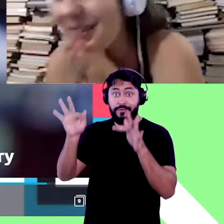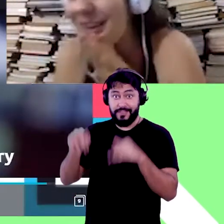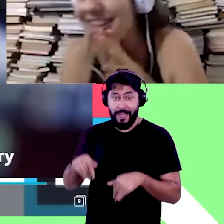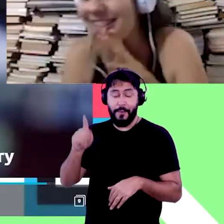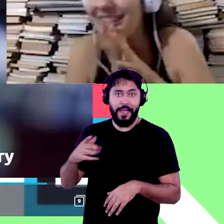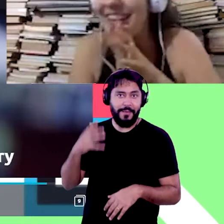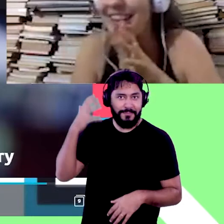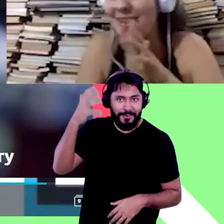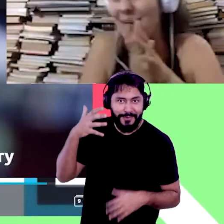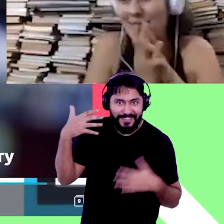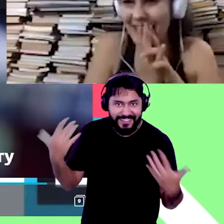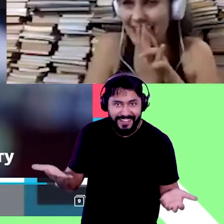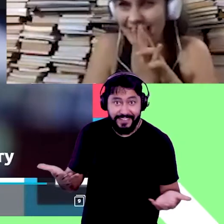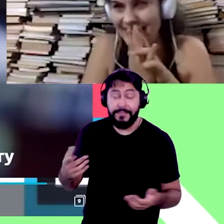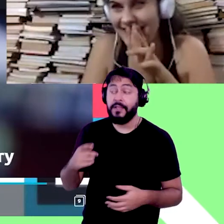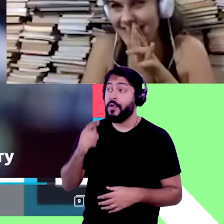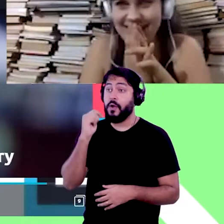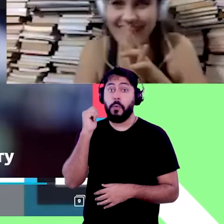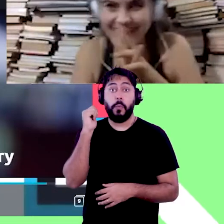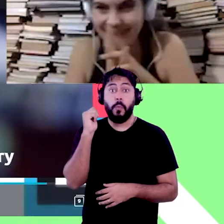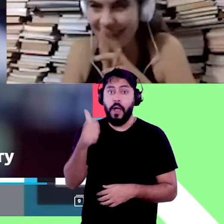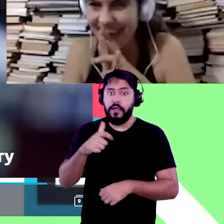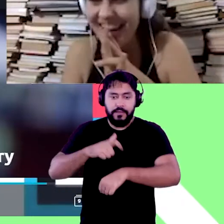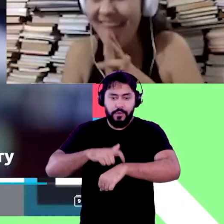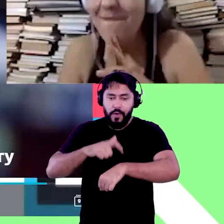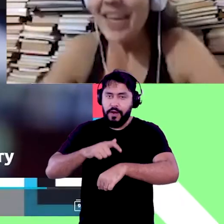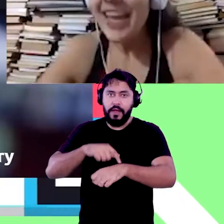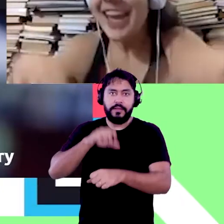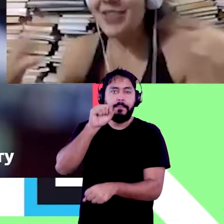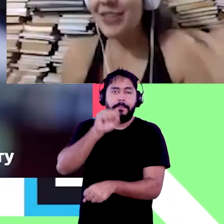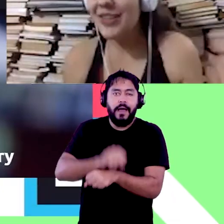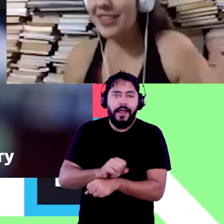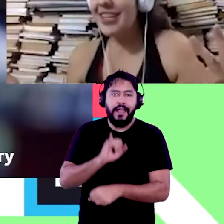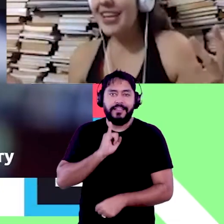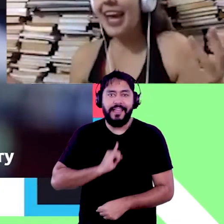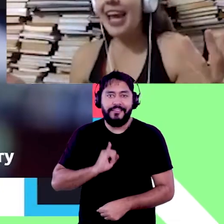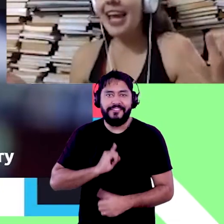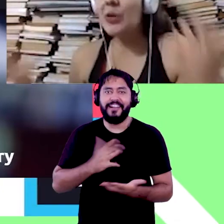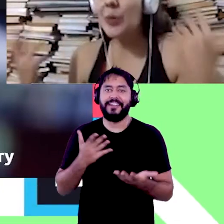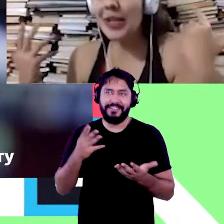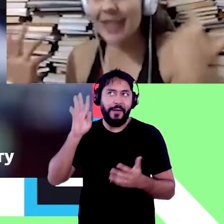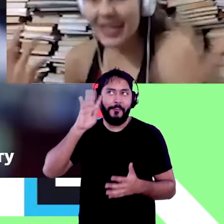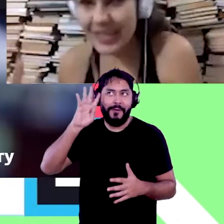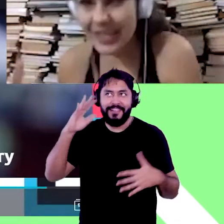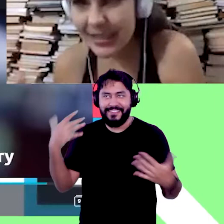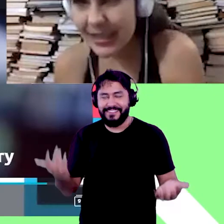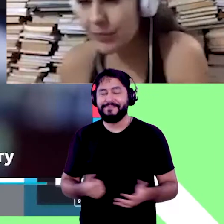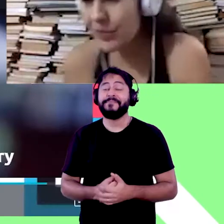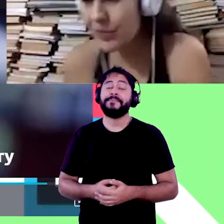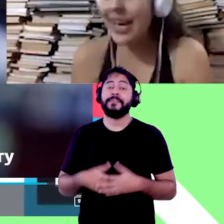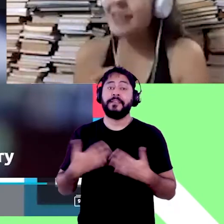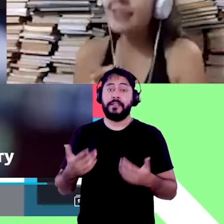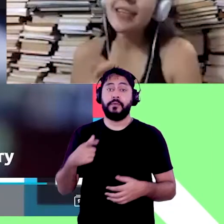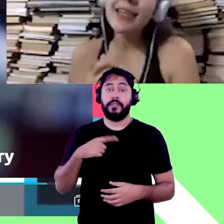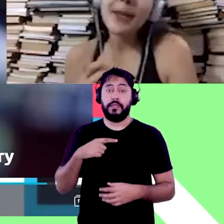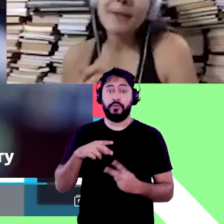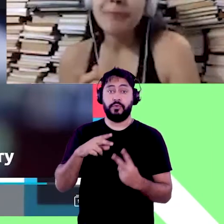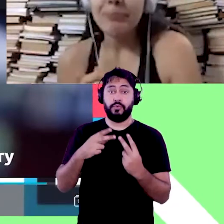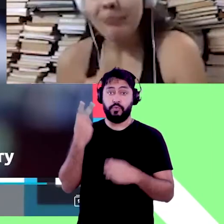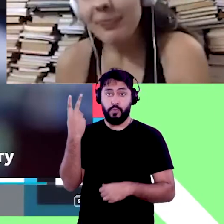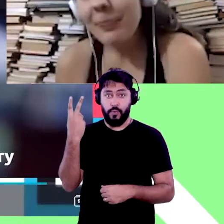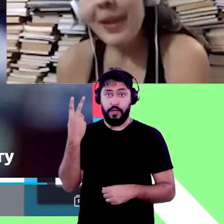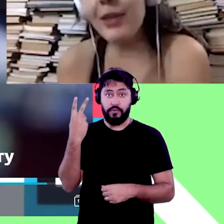estamos quase no horário de happy hour, de quarta-feira. Eu trouxe duas artistas musicais